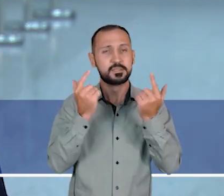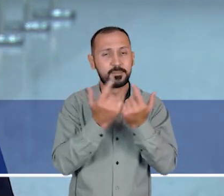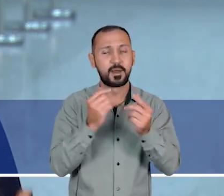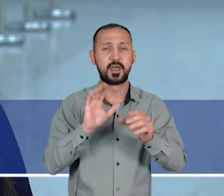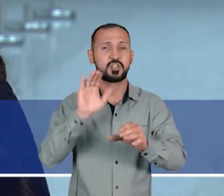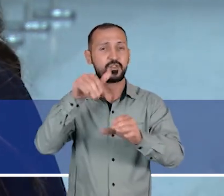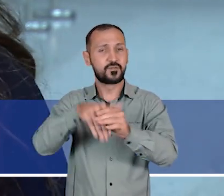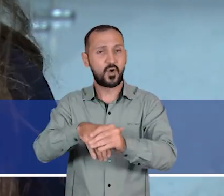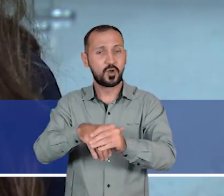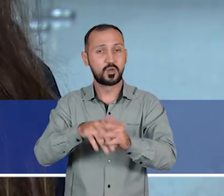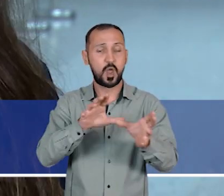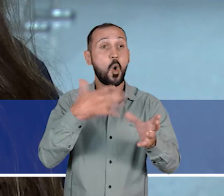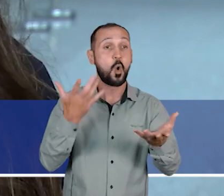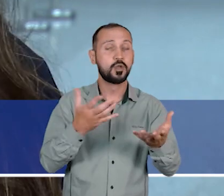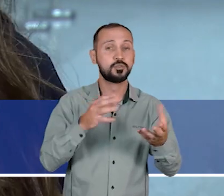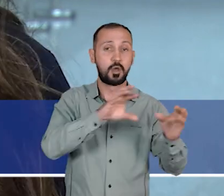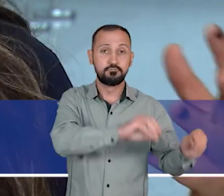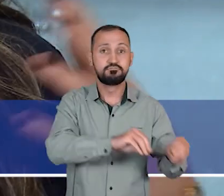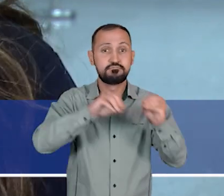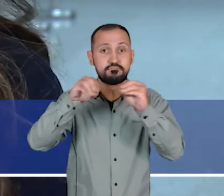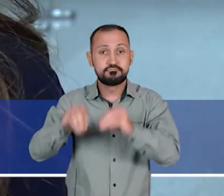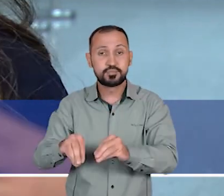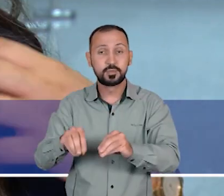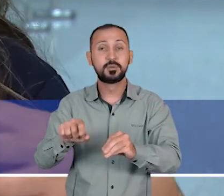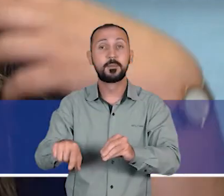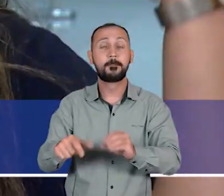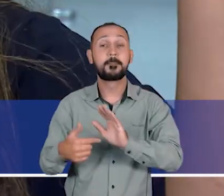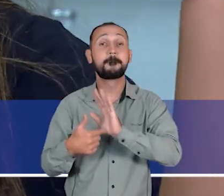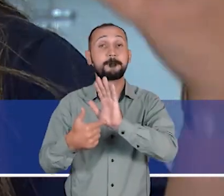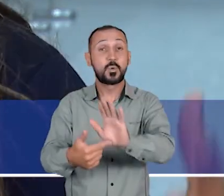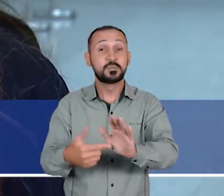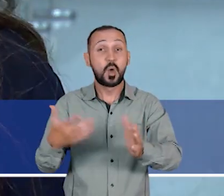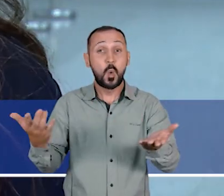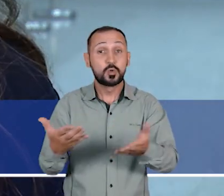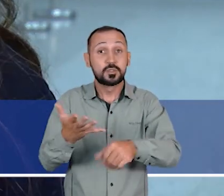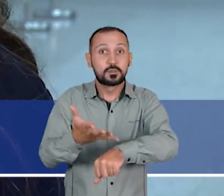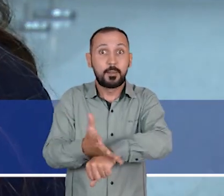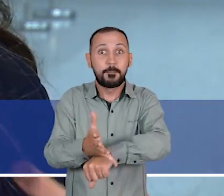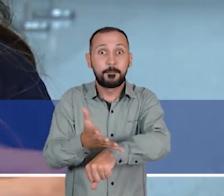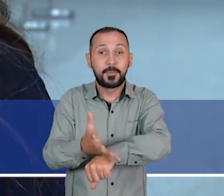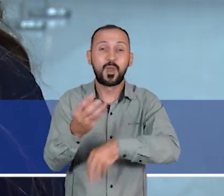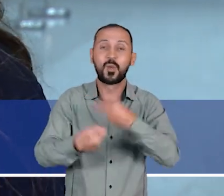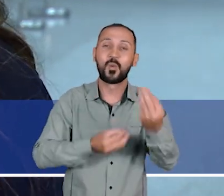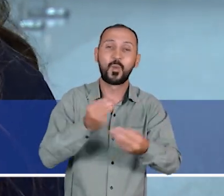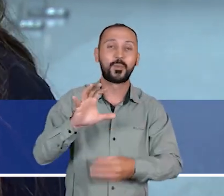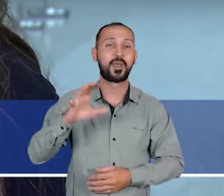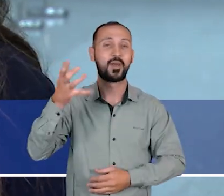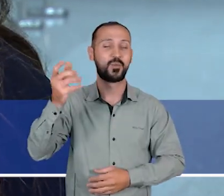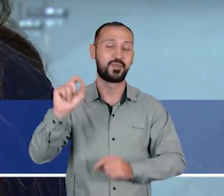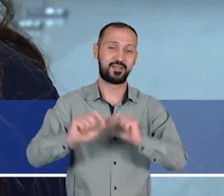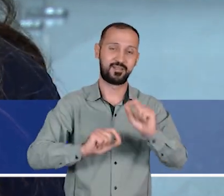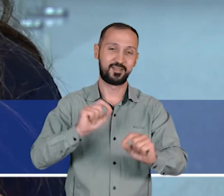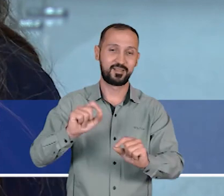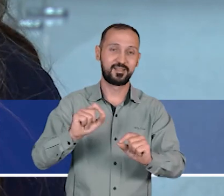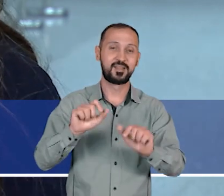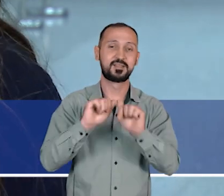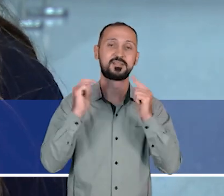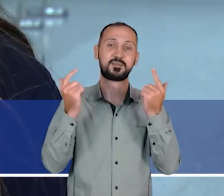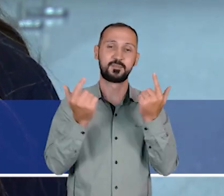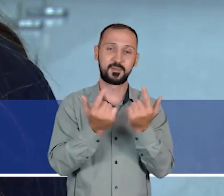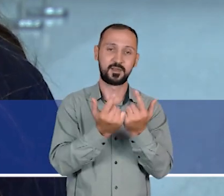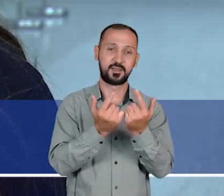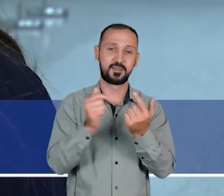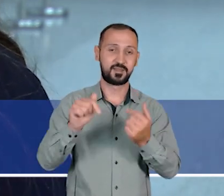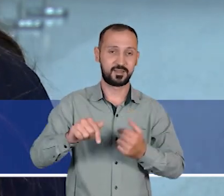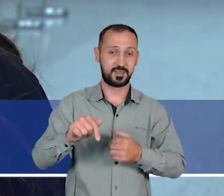essa questão de voto, e hoje a gente está trazendo eles para conhecer na prática como é que funciona a